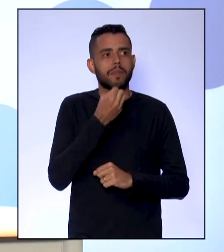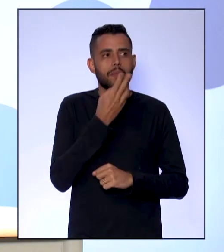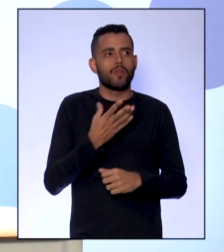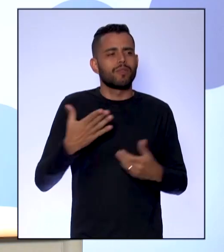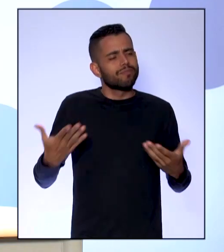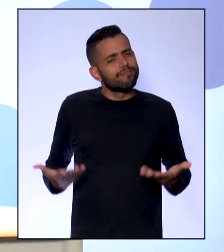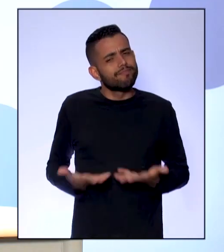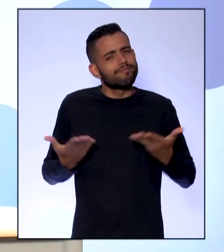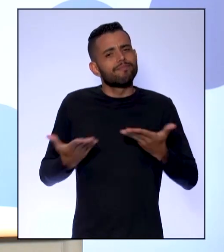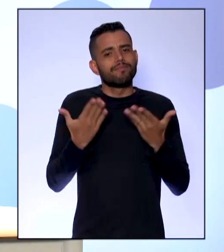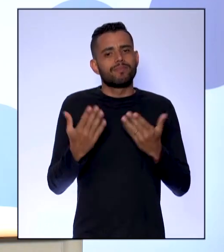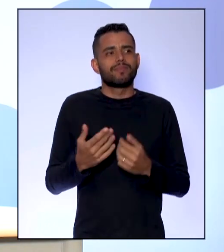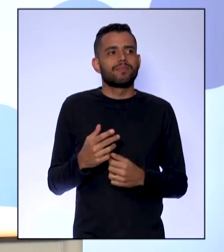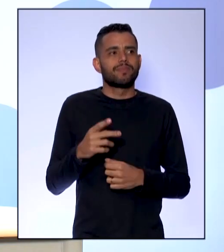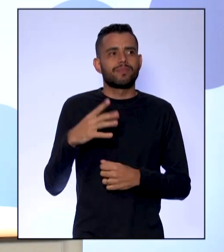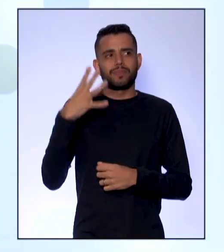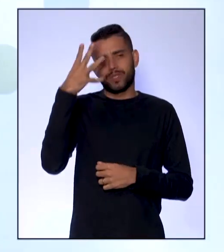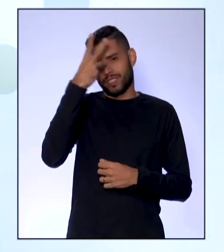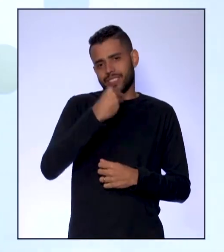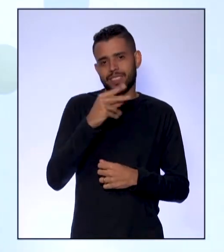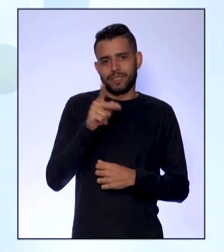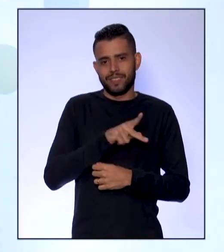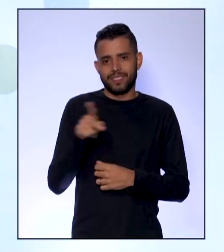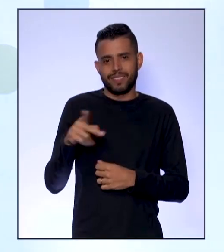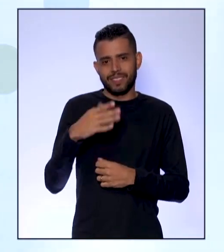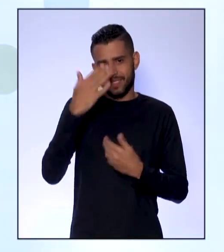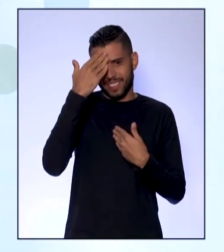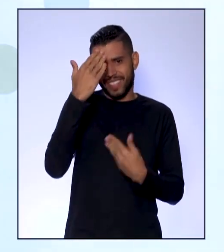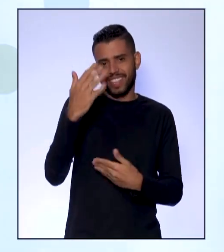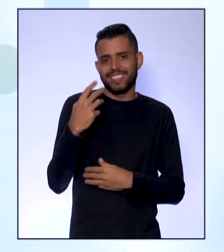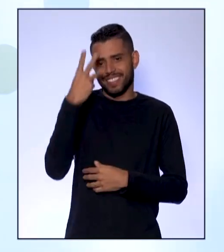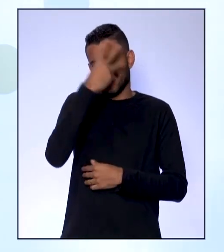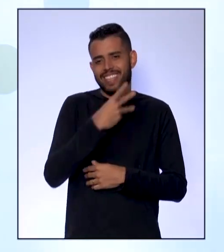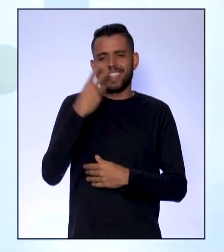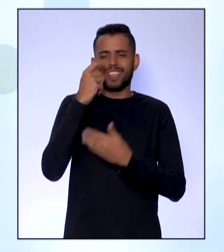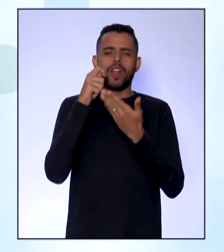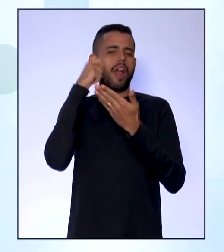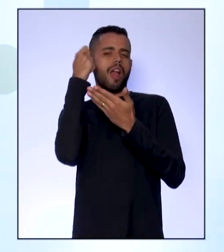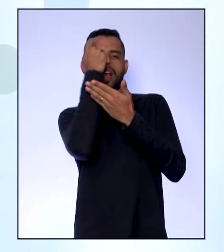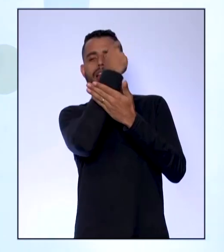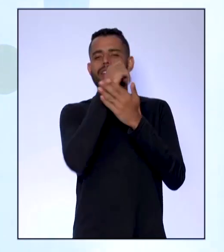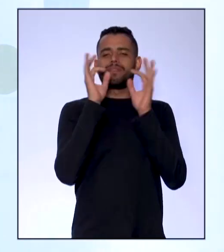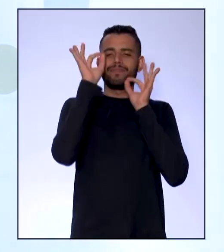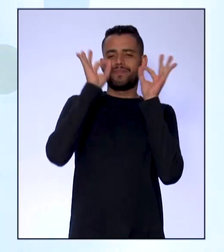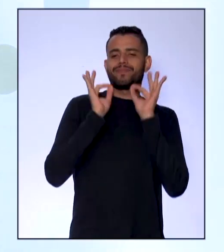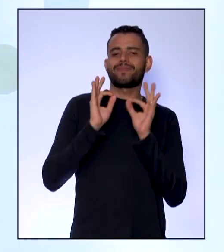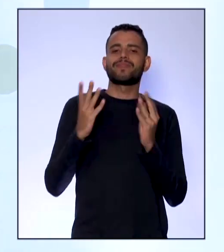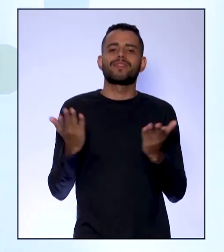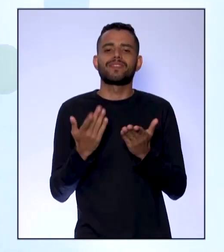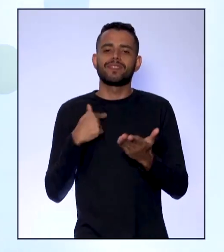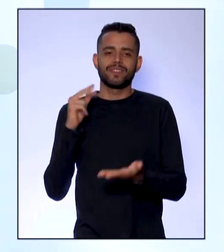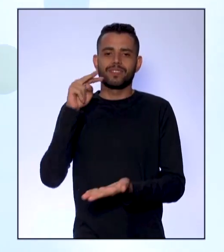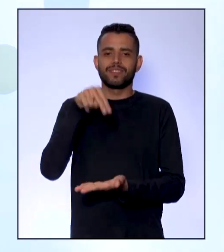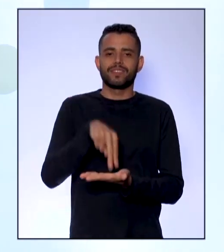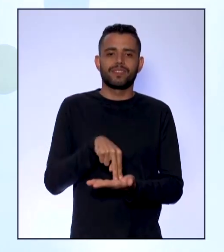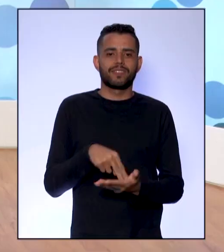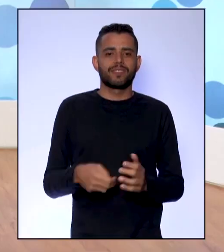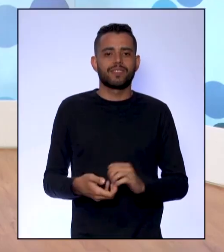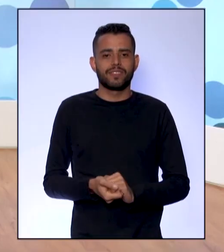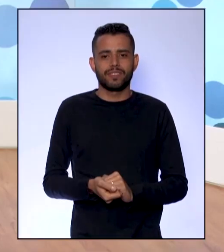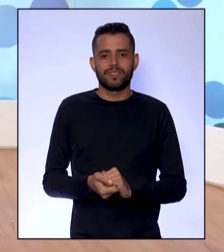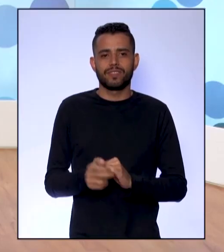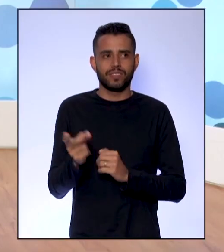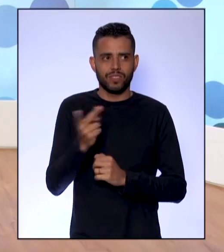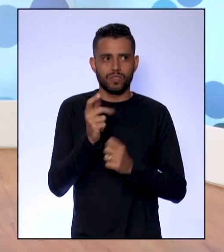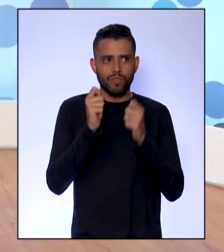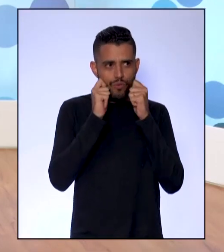ego. Muito linda você. Ai, obrigada, gente. 3 horas no salão de beleza hoje para vir aqui. Duas fofas,